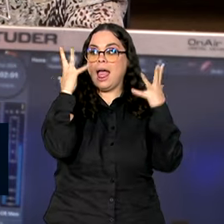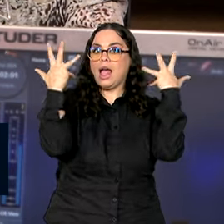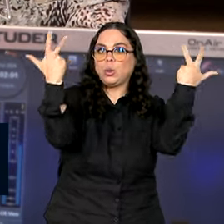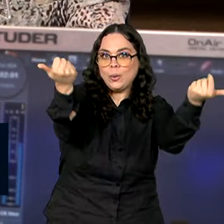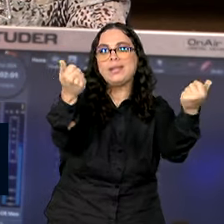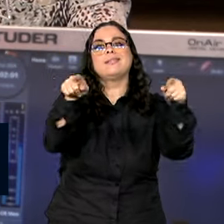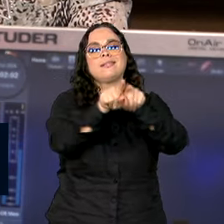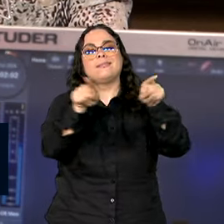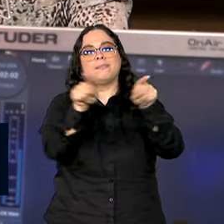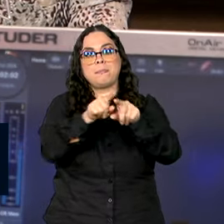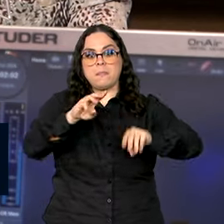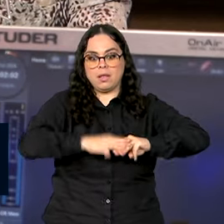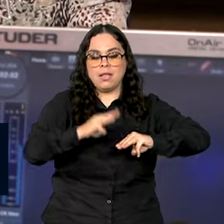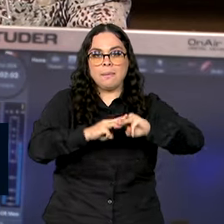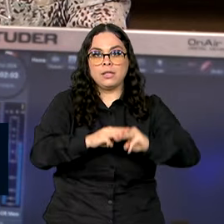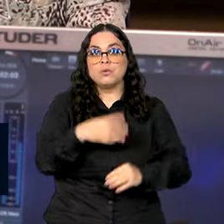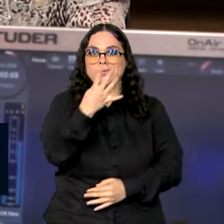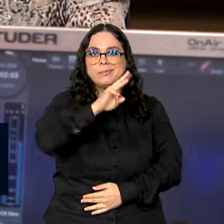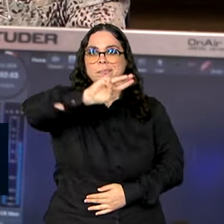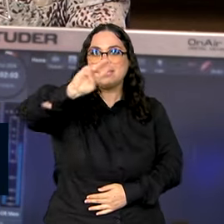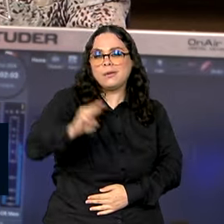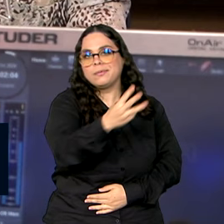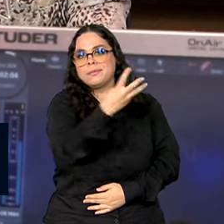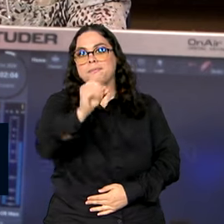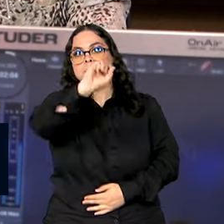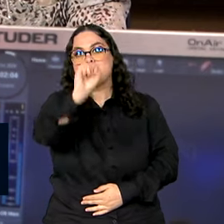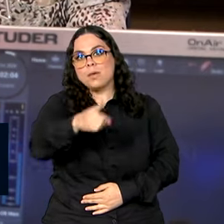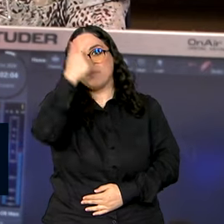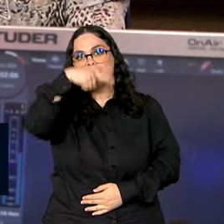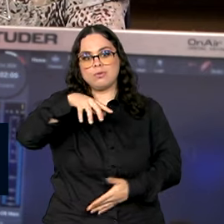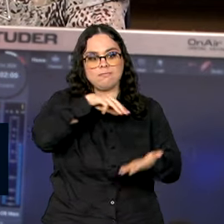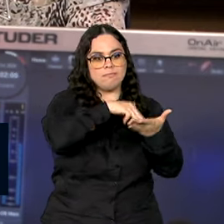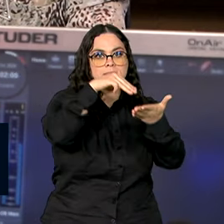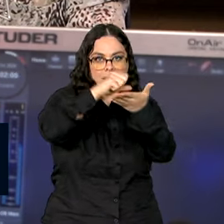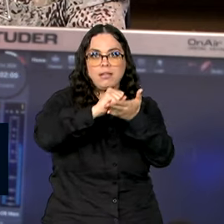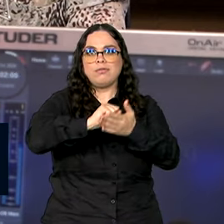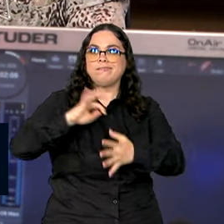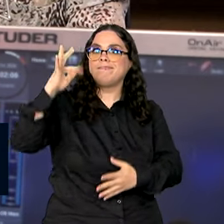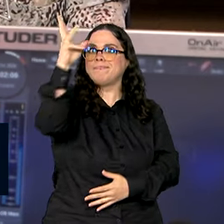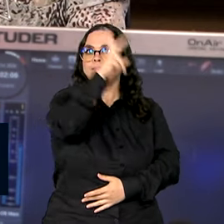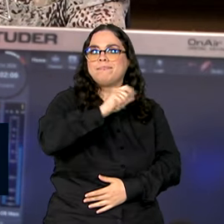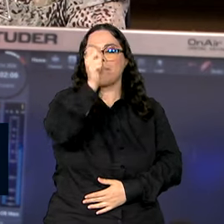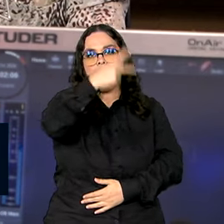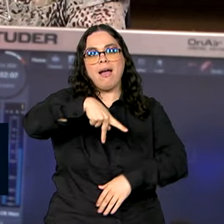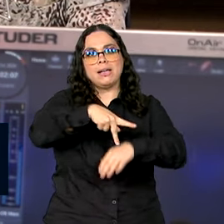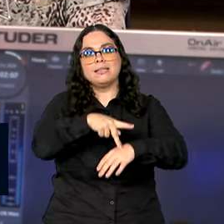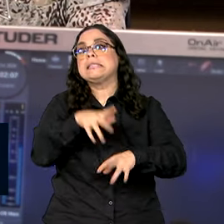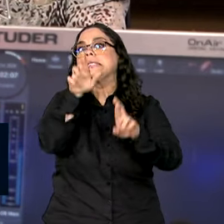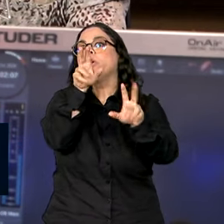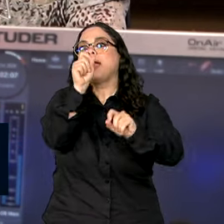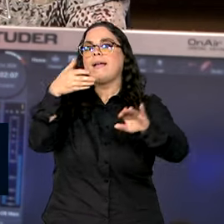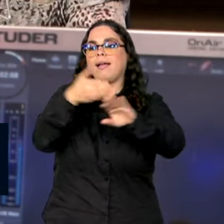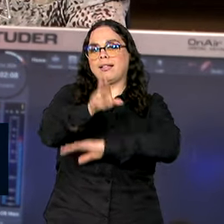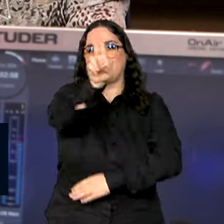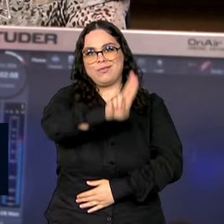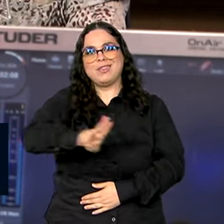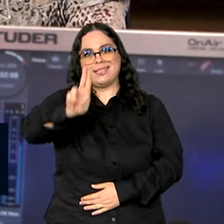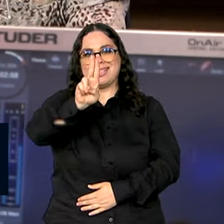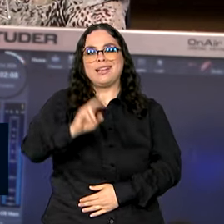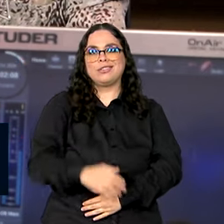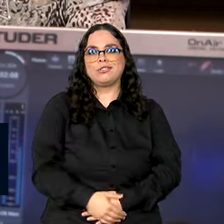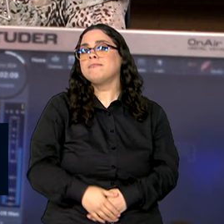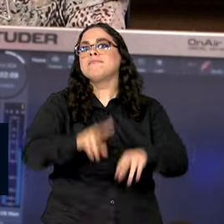4 milhões 300 mil candidatos inscritos em todo o país na expectativa de conseguir uma vaga no ensino superior sobre esses